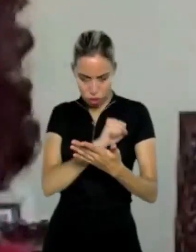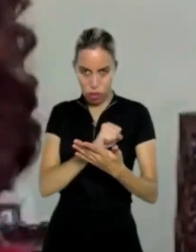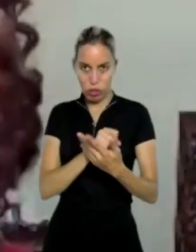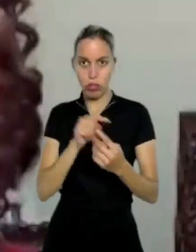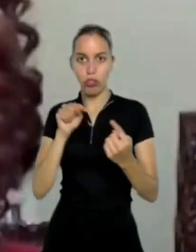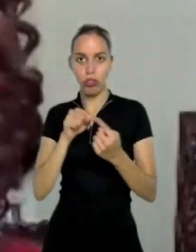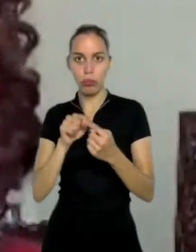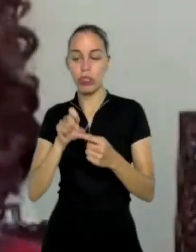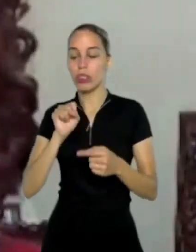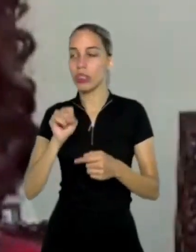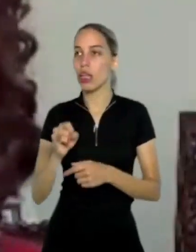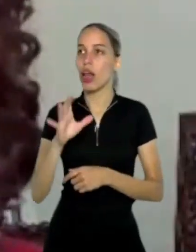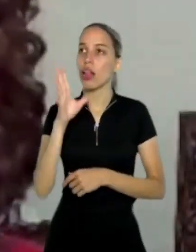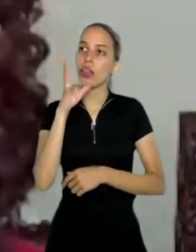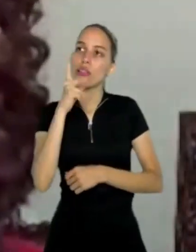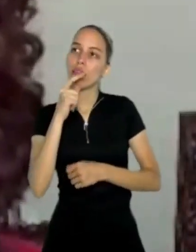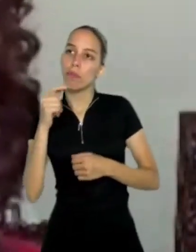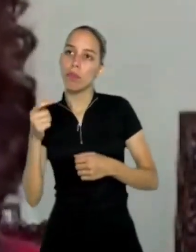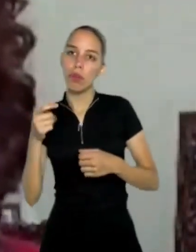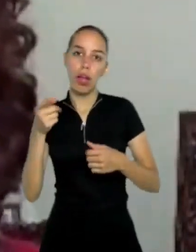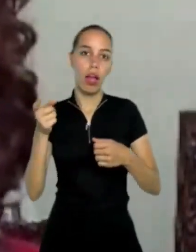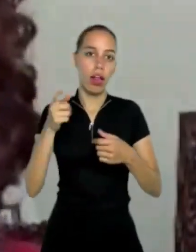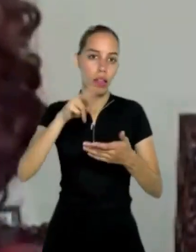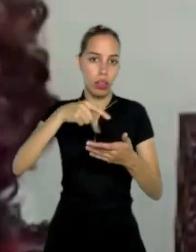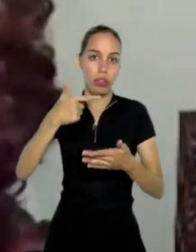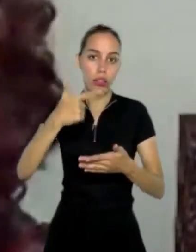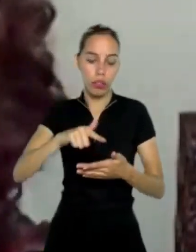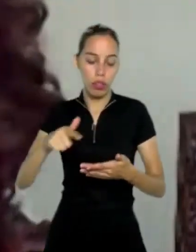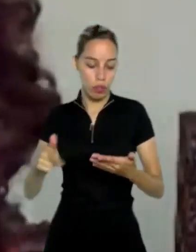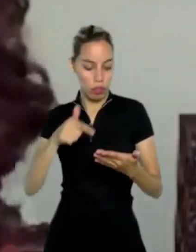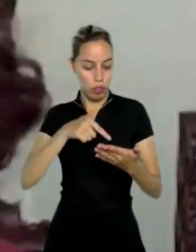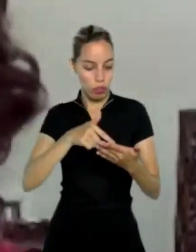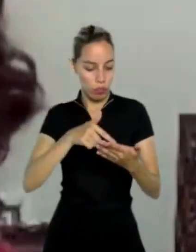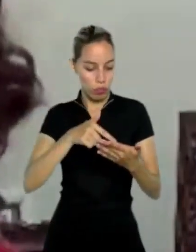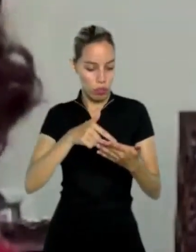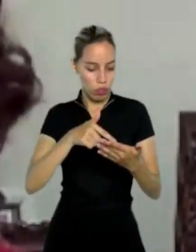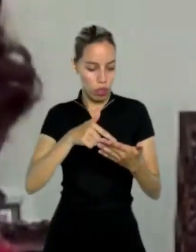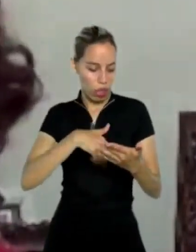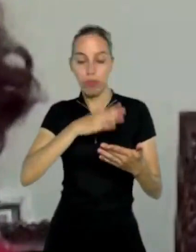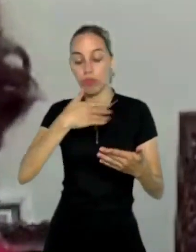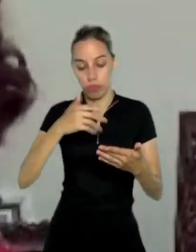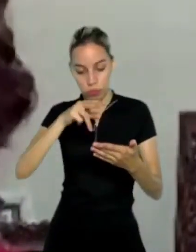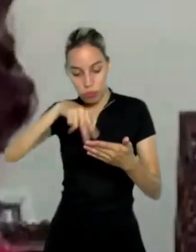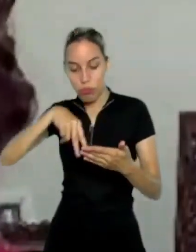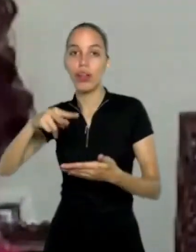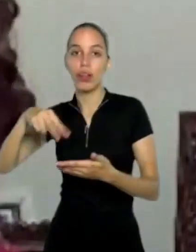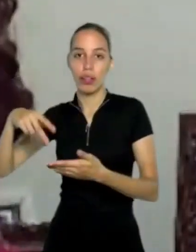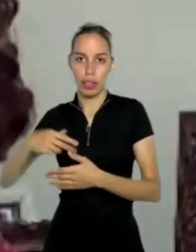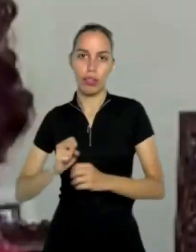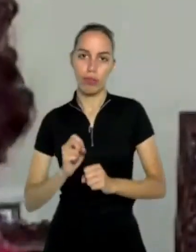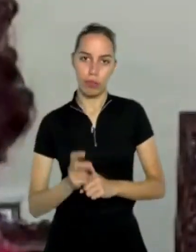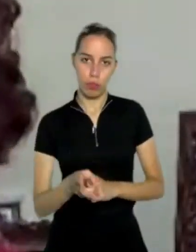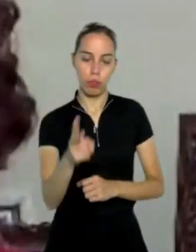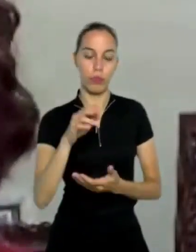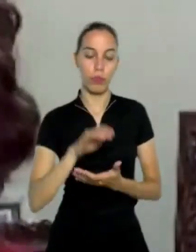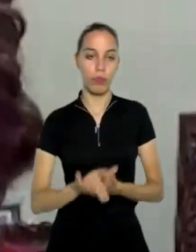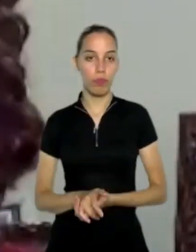livro. E aí, por volta de 2010, mais ou menos, eu comecei a ler mais